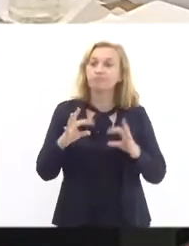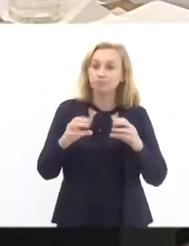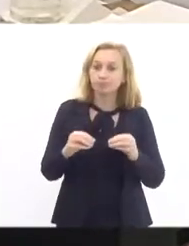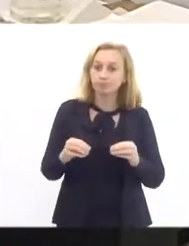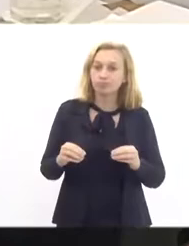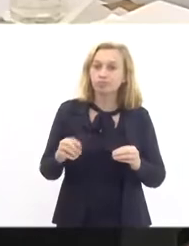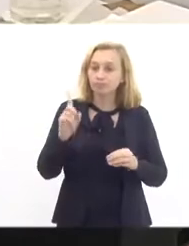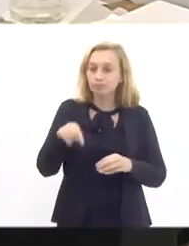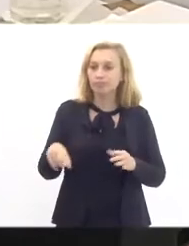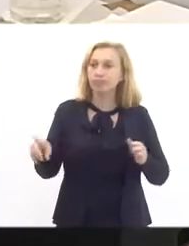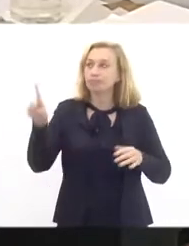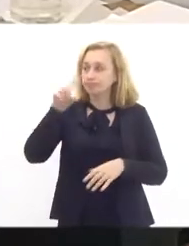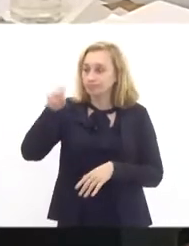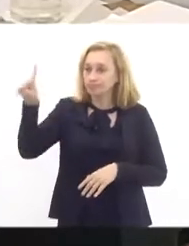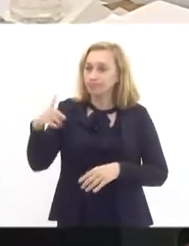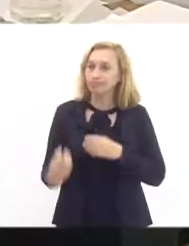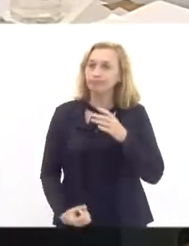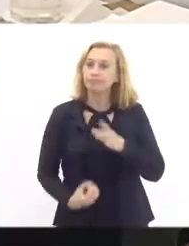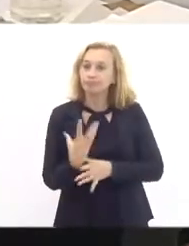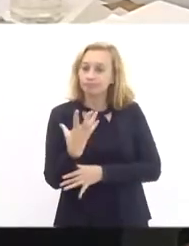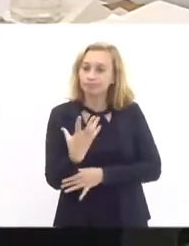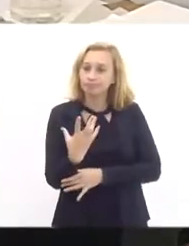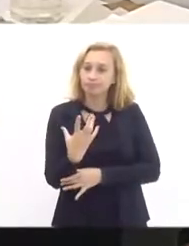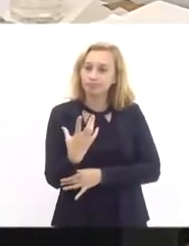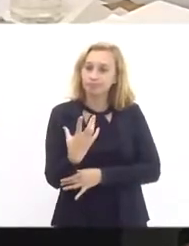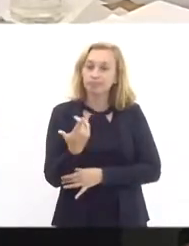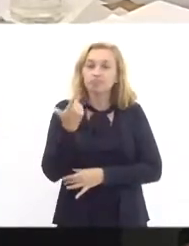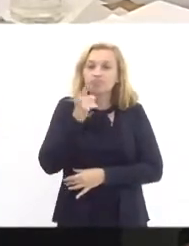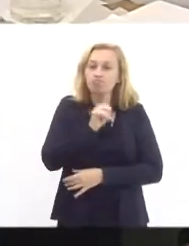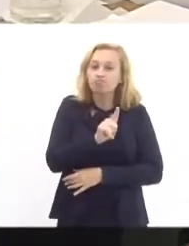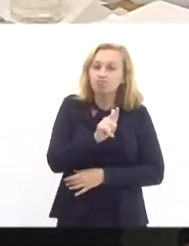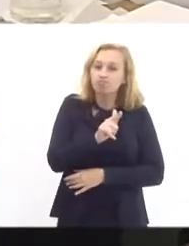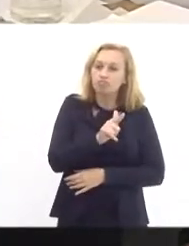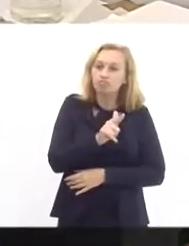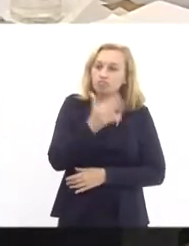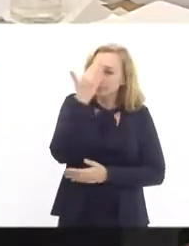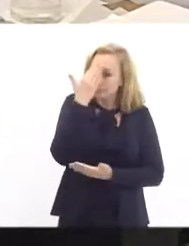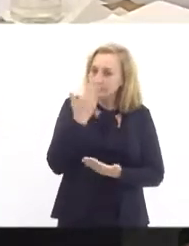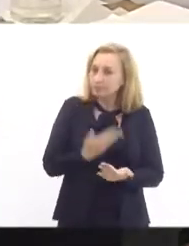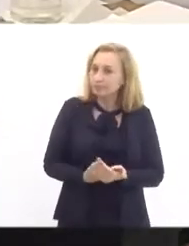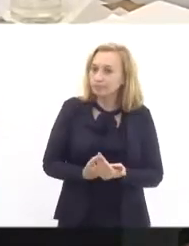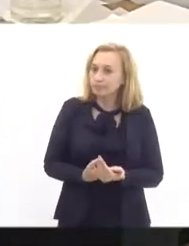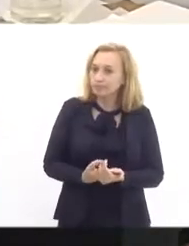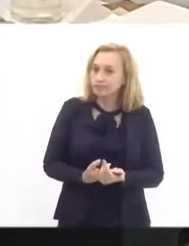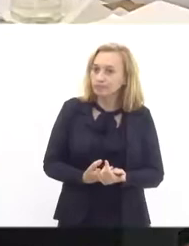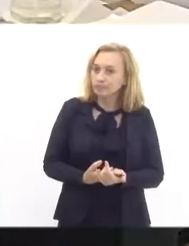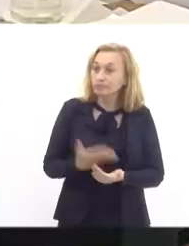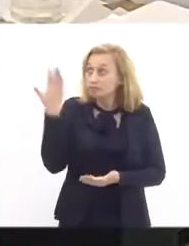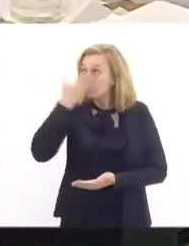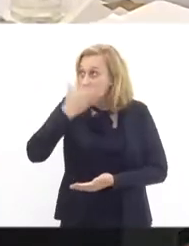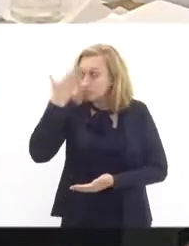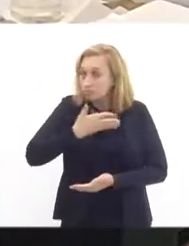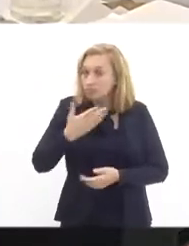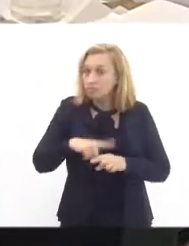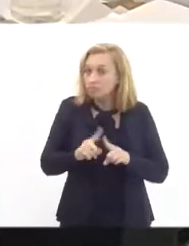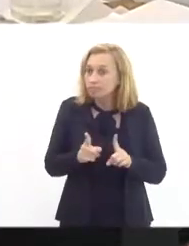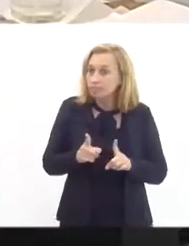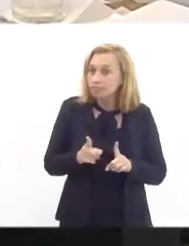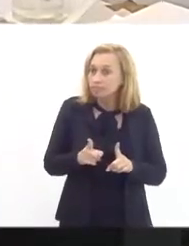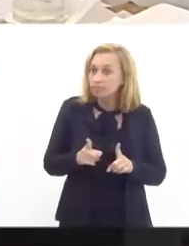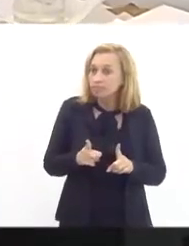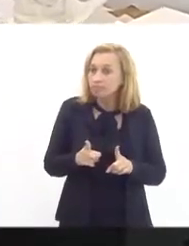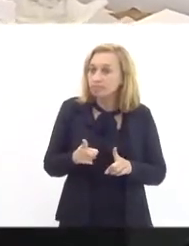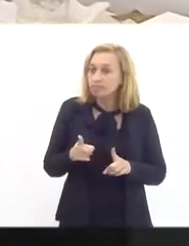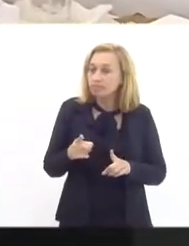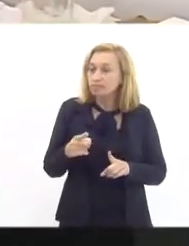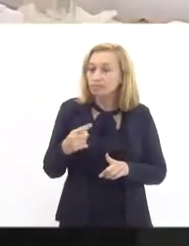Deus. Porque a criação, a gente consegue acreditar em algo que a gente não vê, mas, ao mesmo tempo, nós